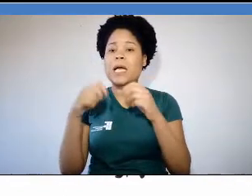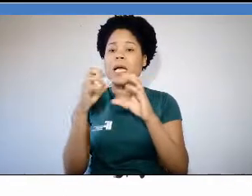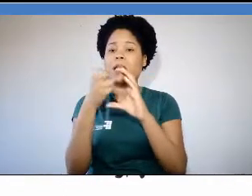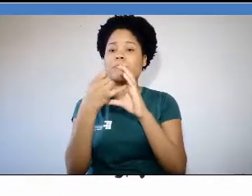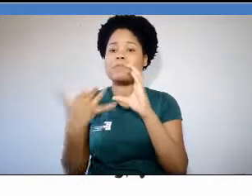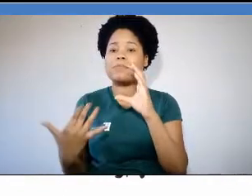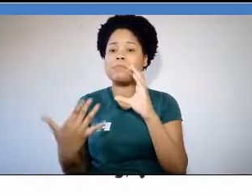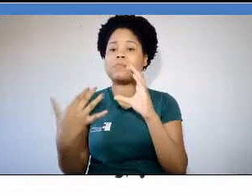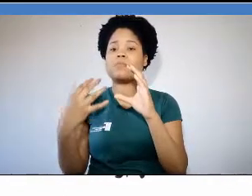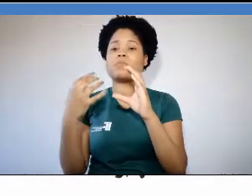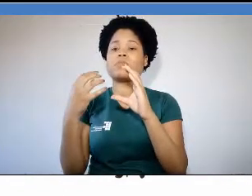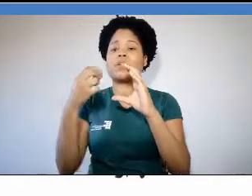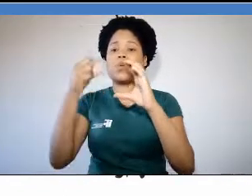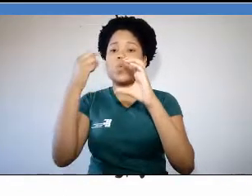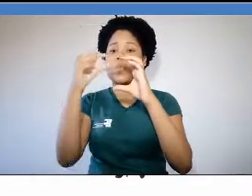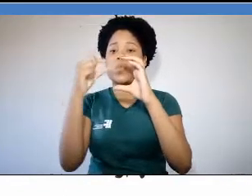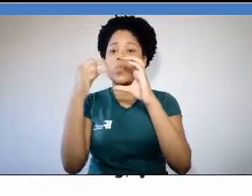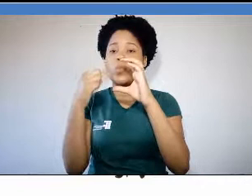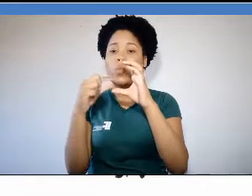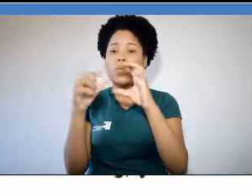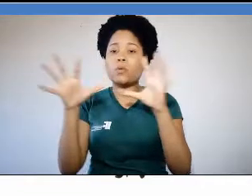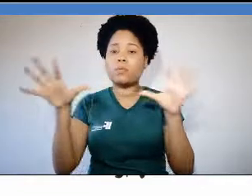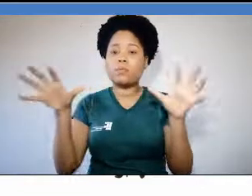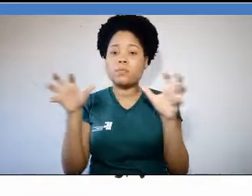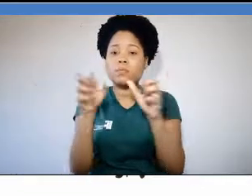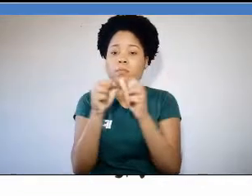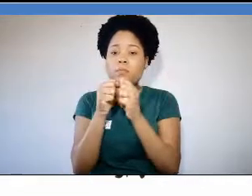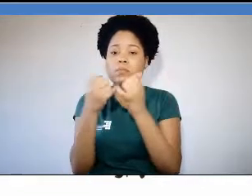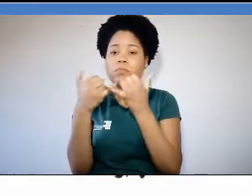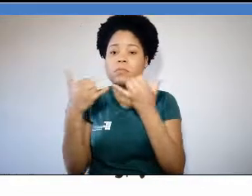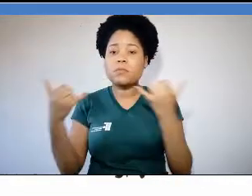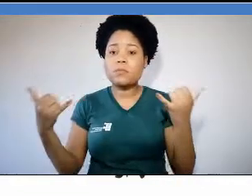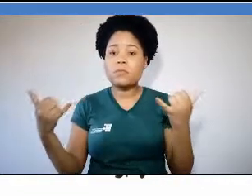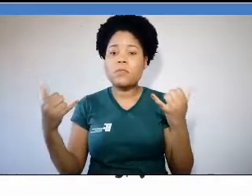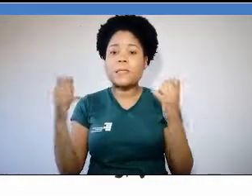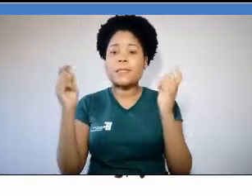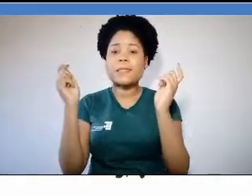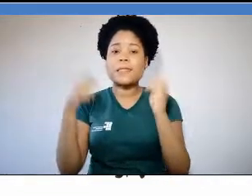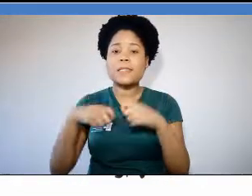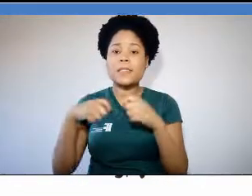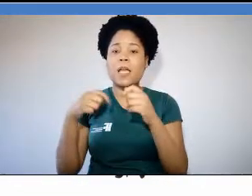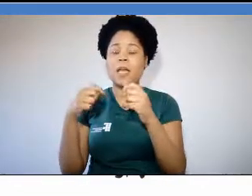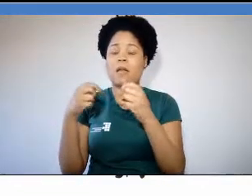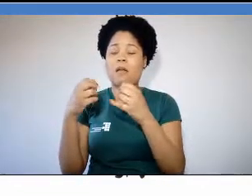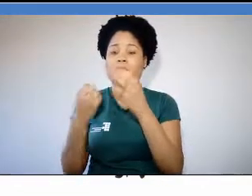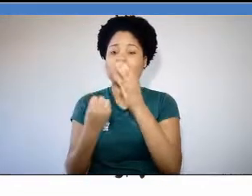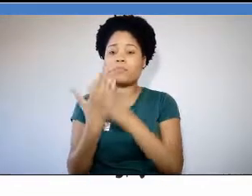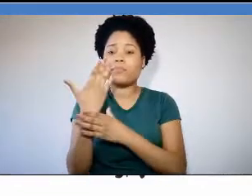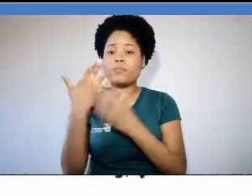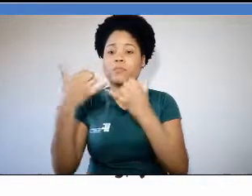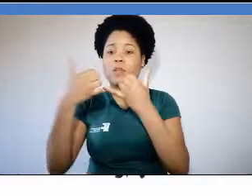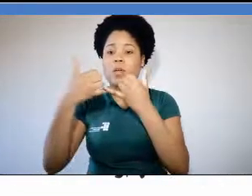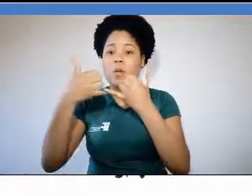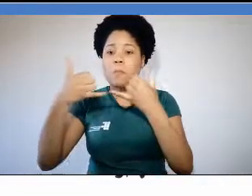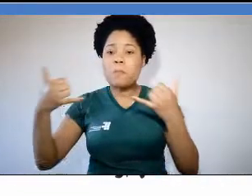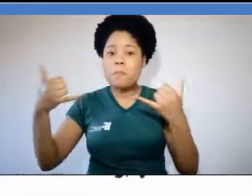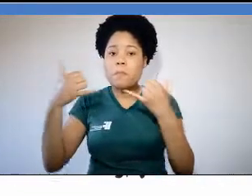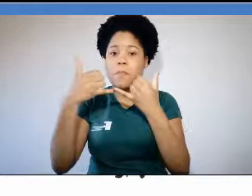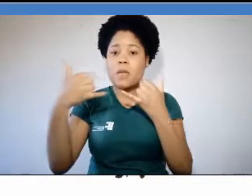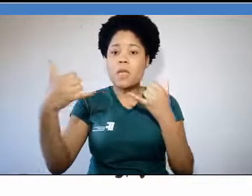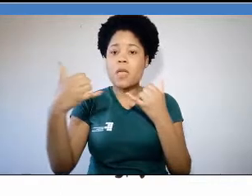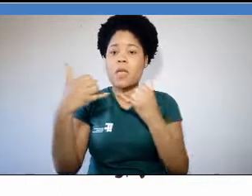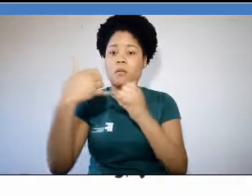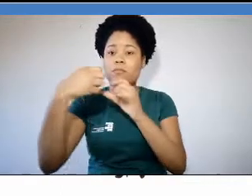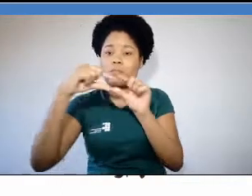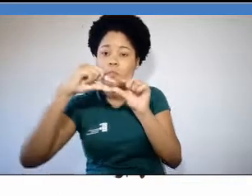papel do switch, concentrador de rede, então ele consegue montar uma rede, é possível montar uma